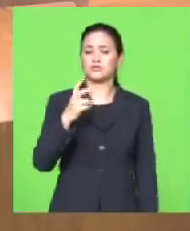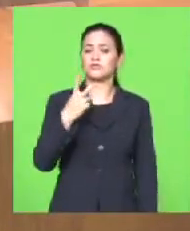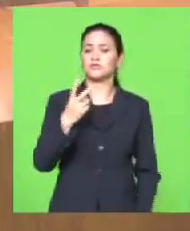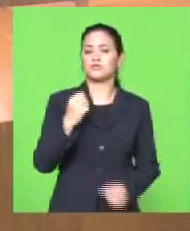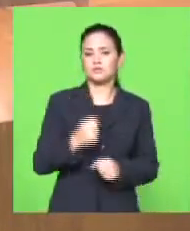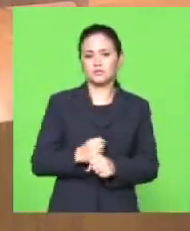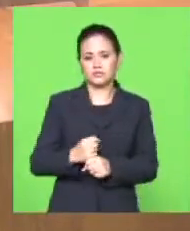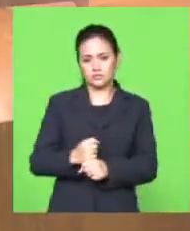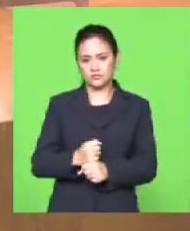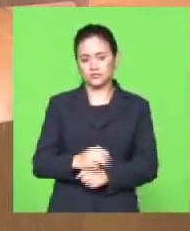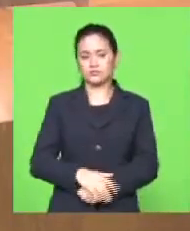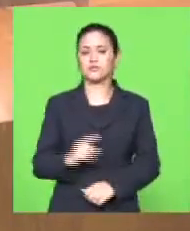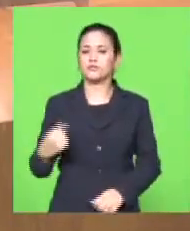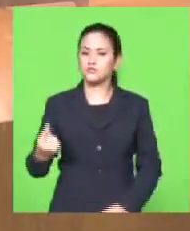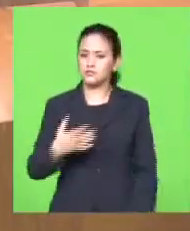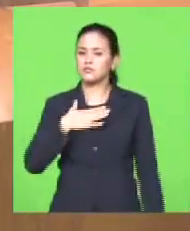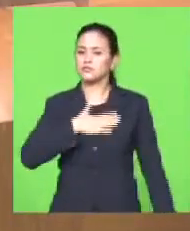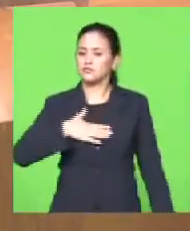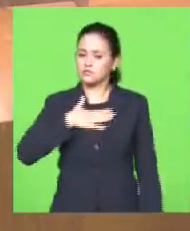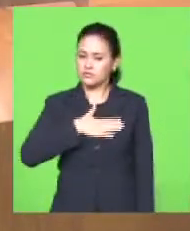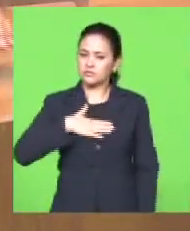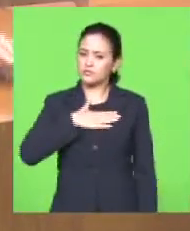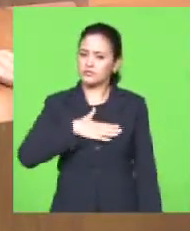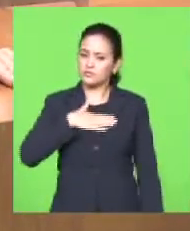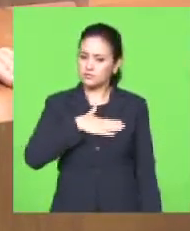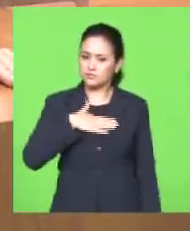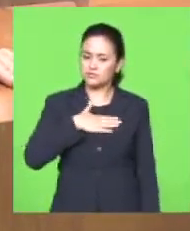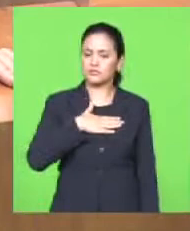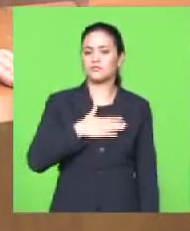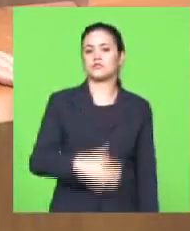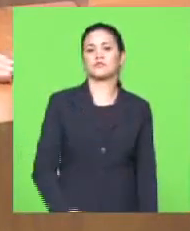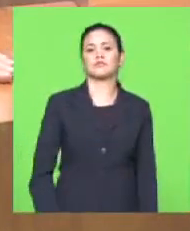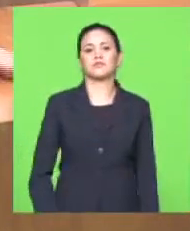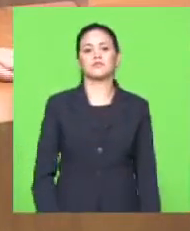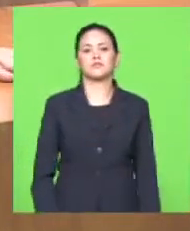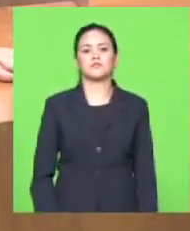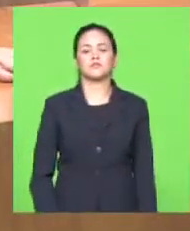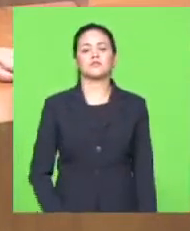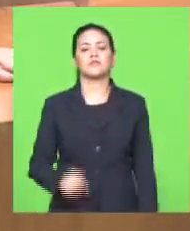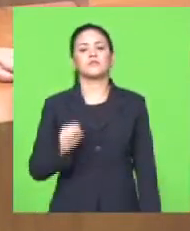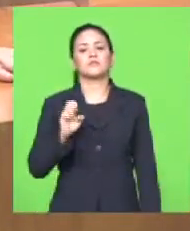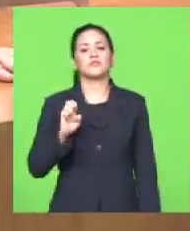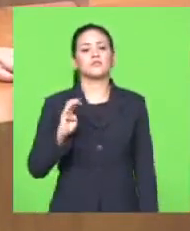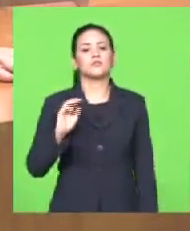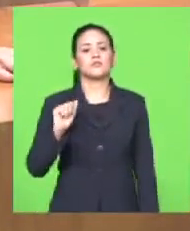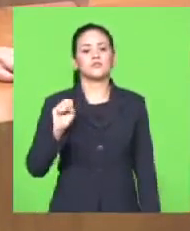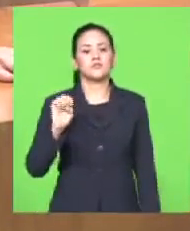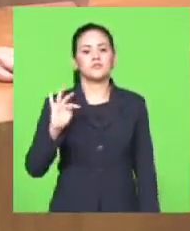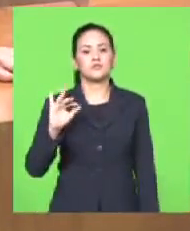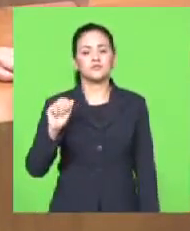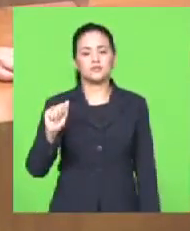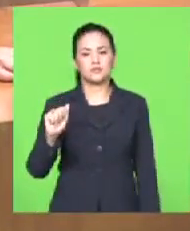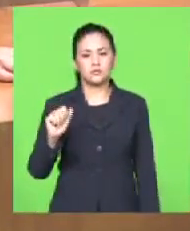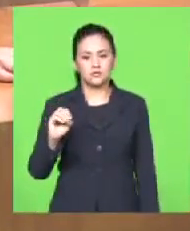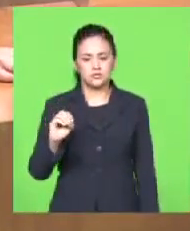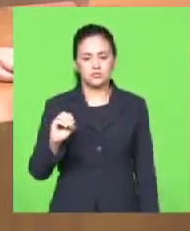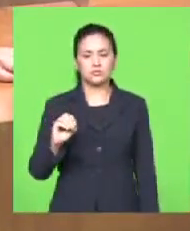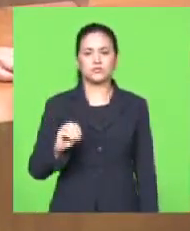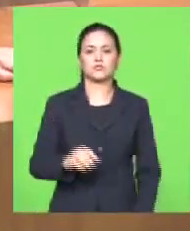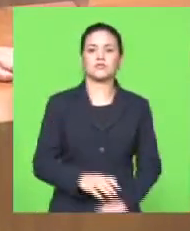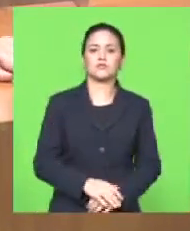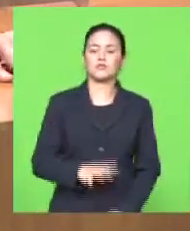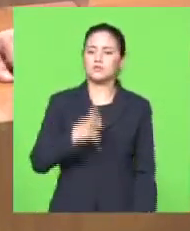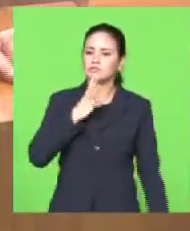uma alegria, uma satisfação ter o doutor Joaquim, Sebastião Joaquim Bonfim, mais